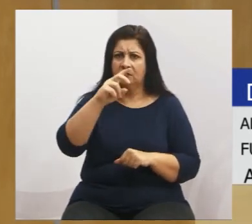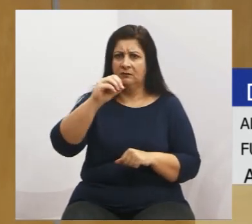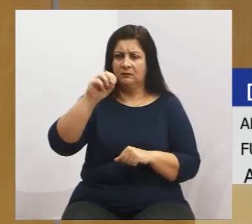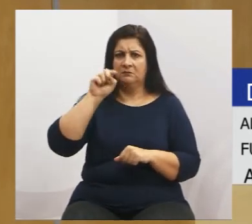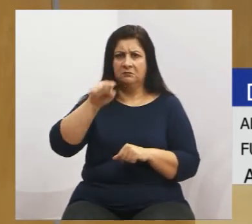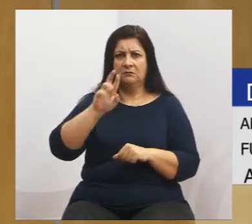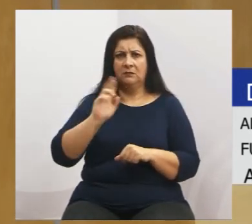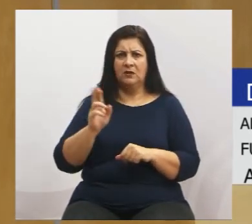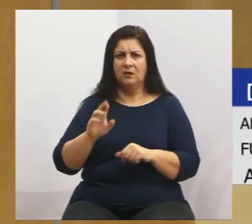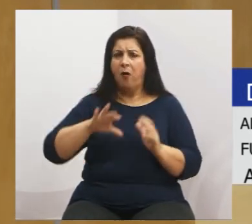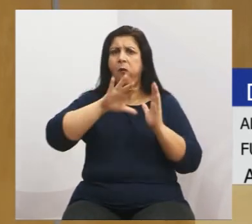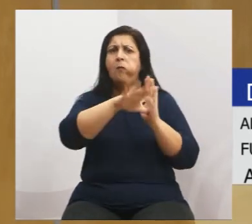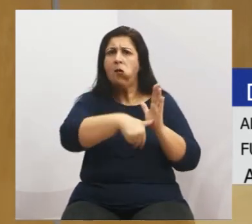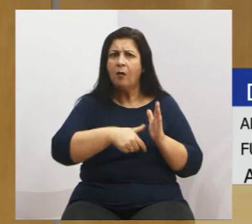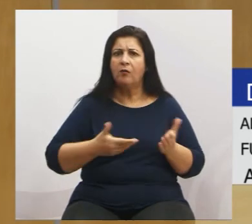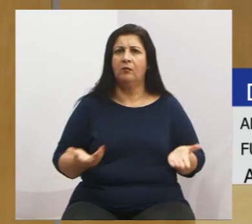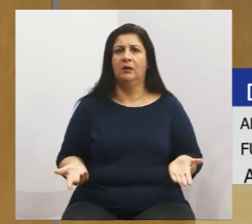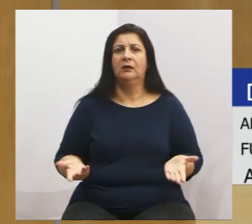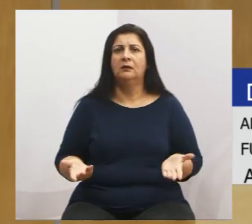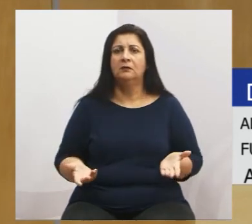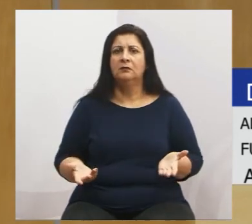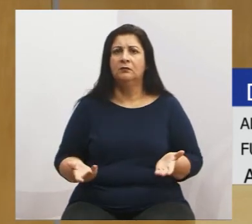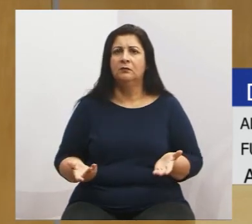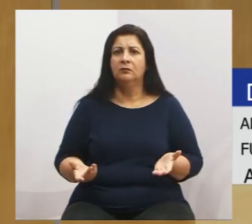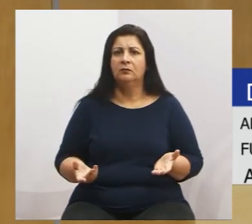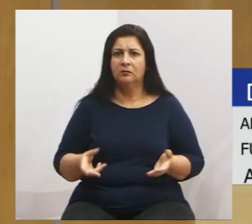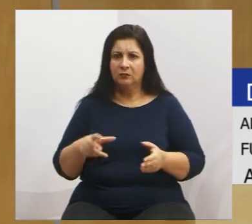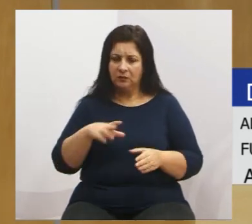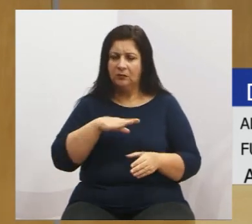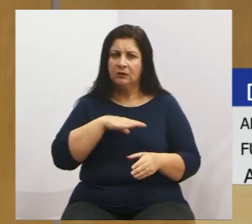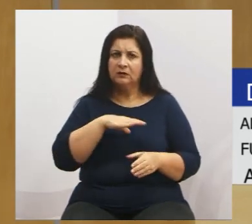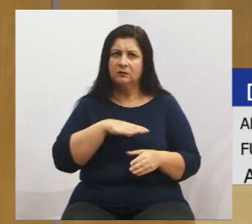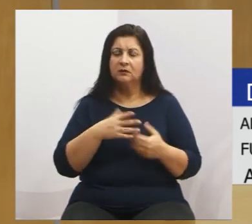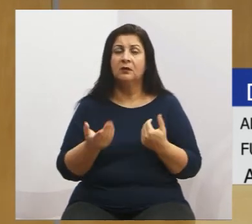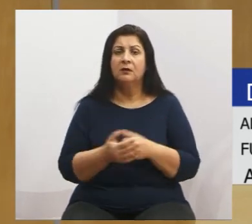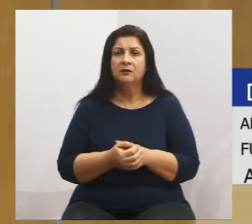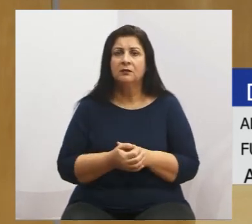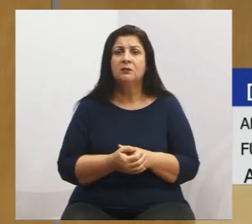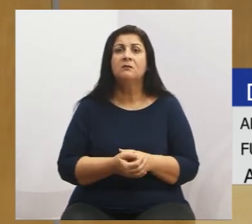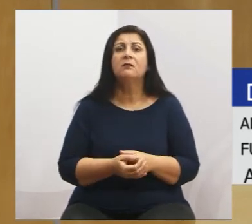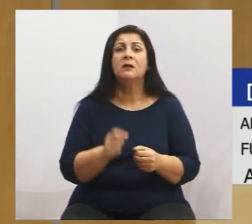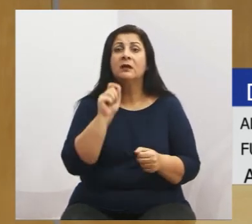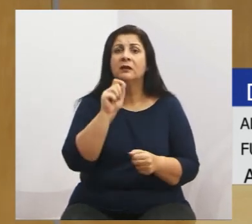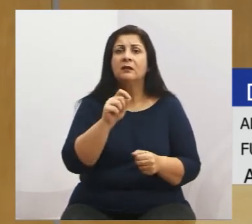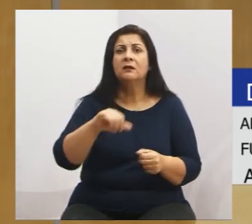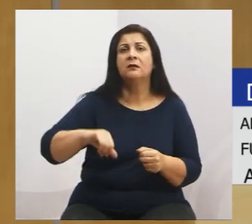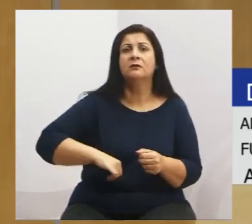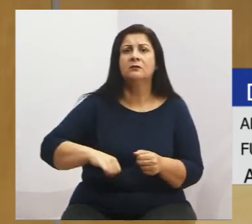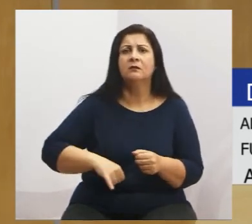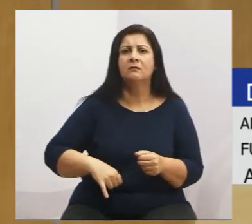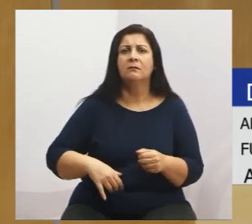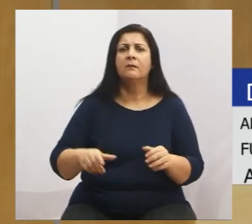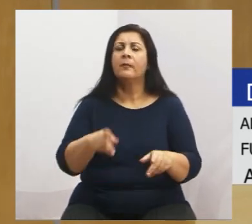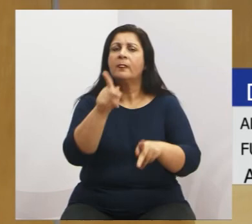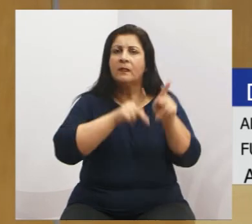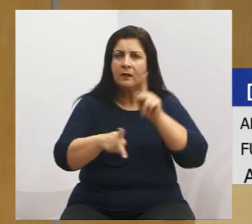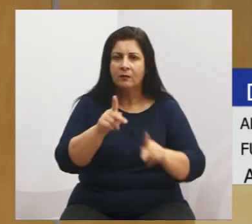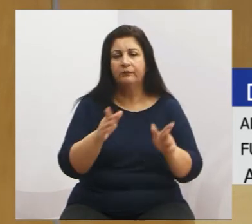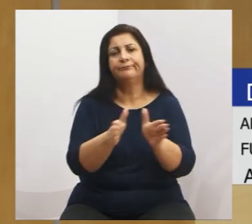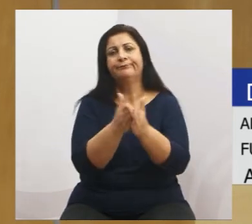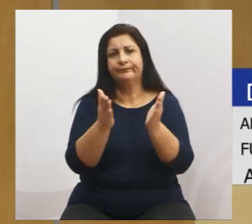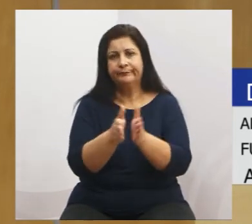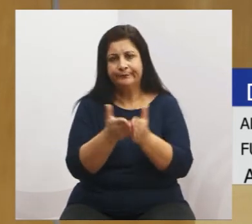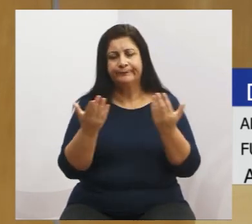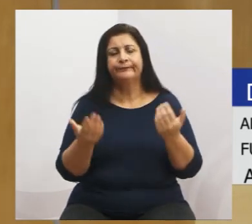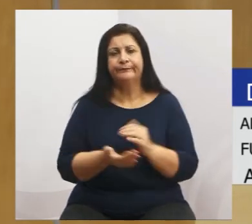R$1.200.000 que foram roubados do cofre público e lesou principalmente a população que mais precisa e que é